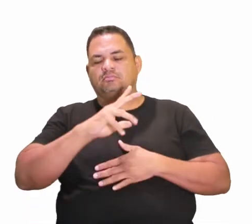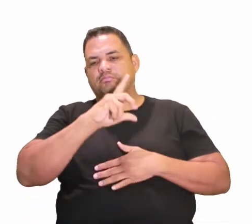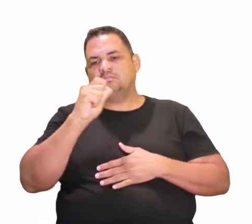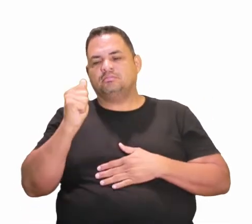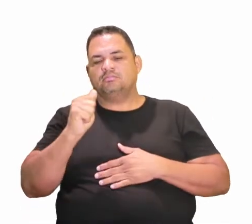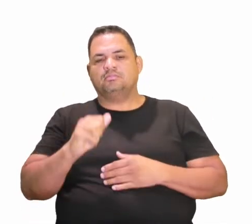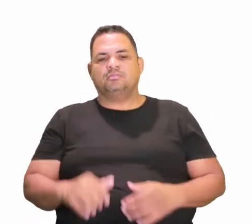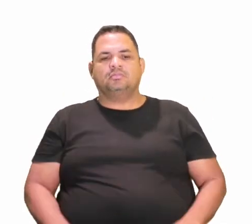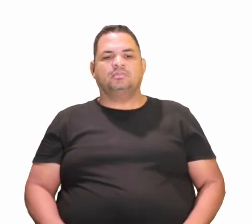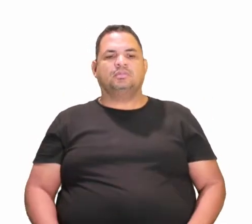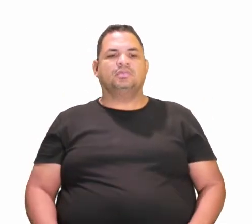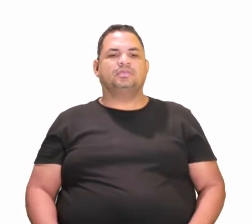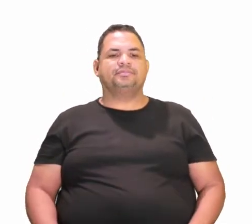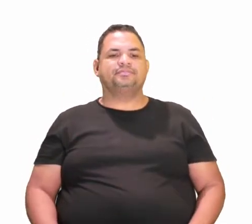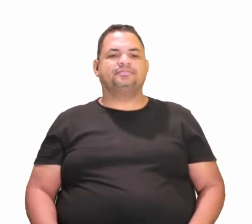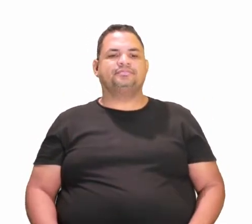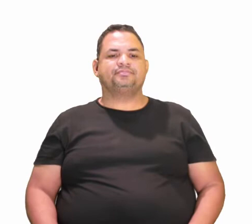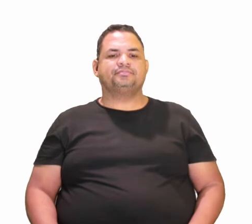então